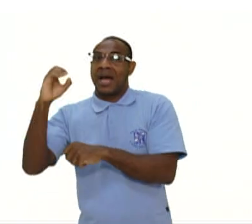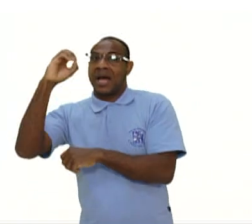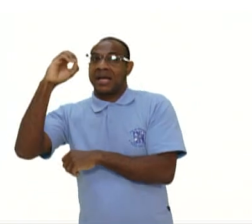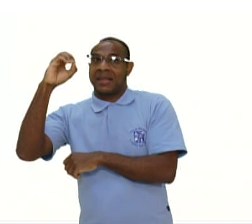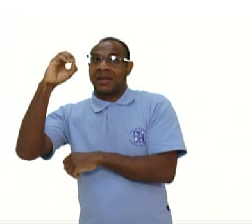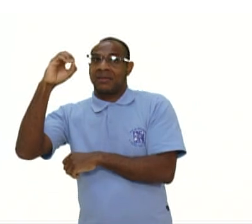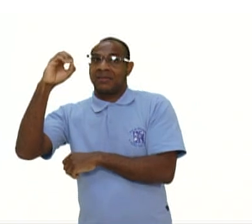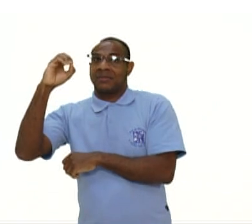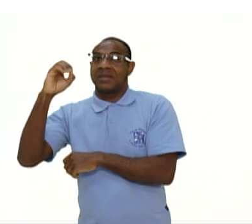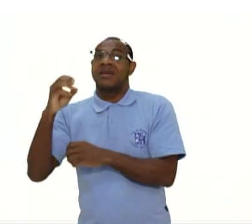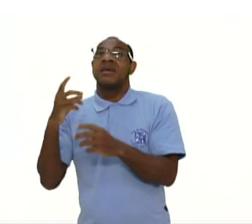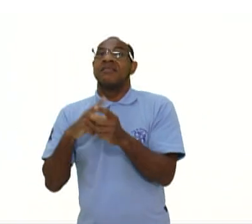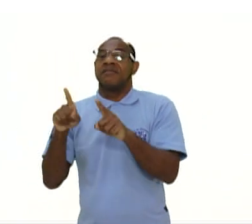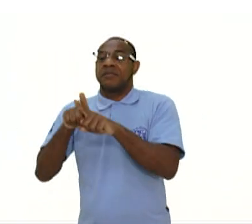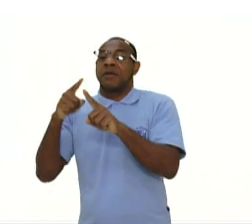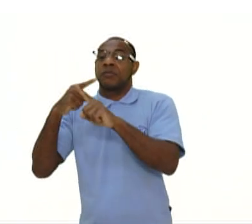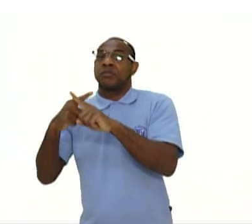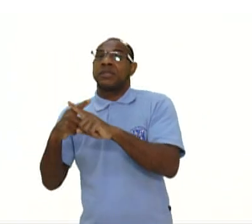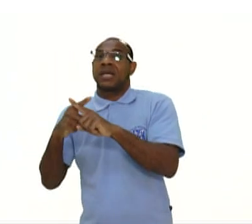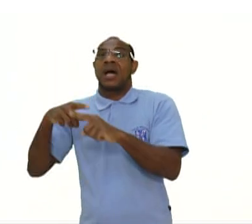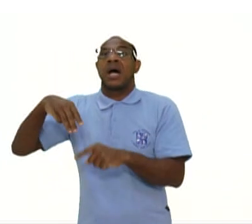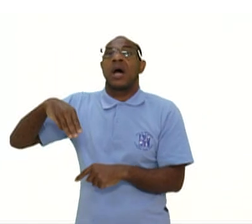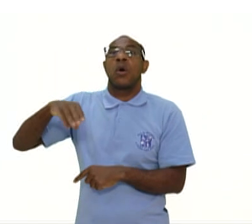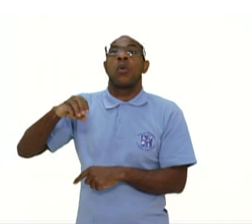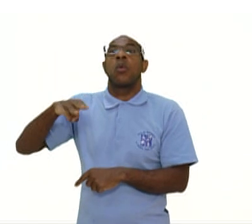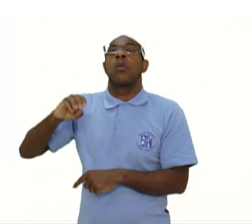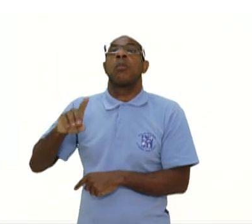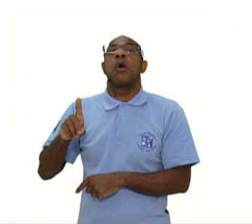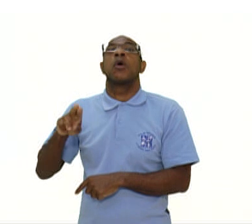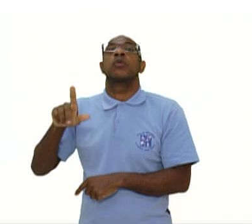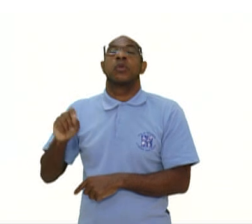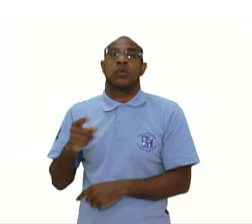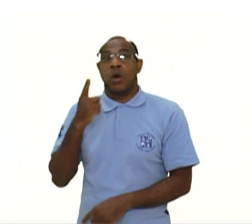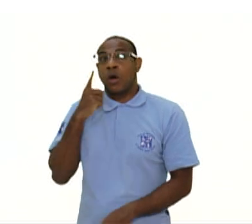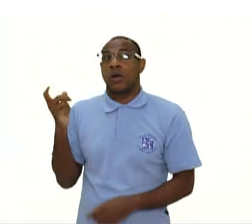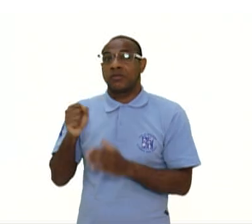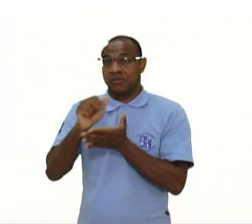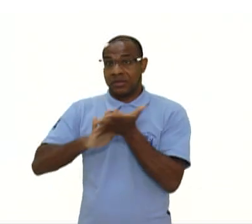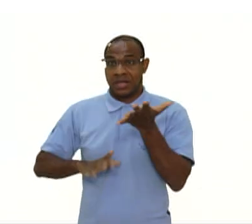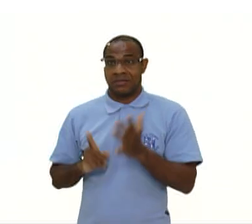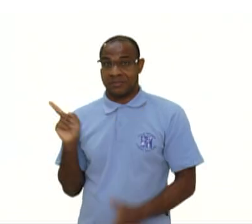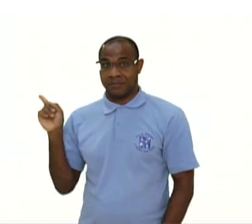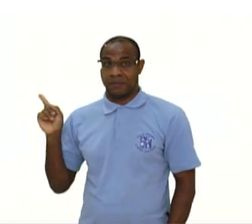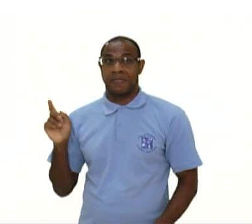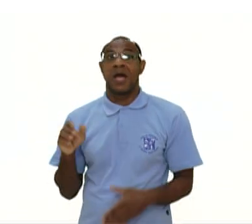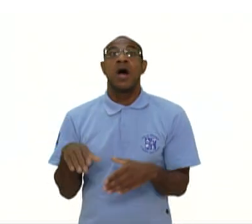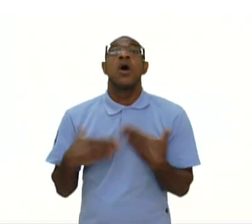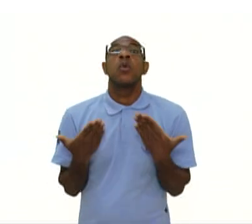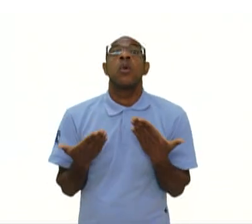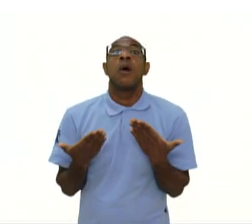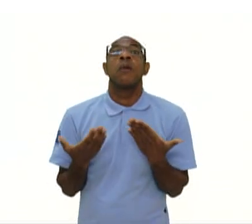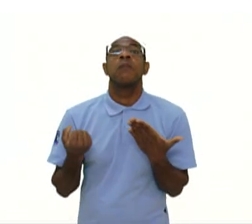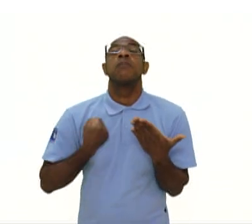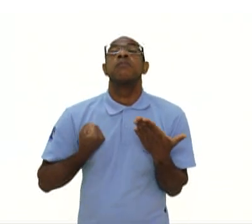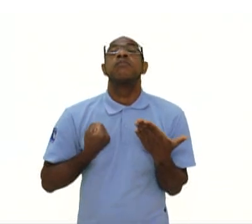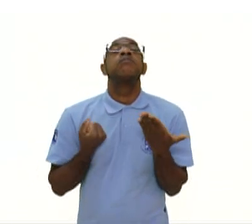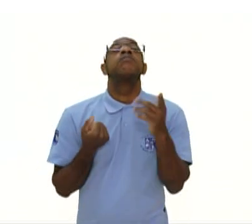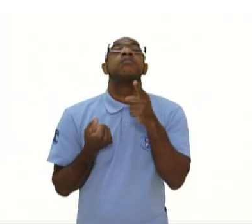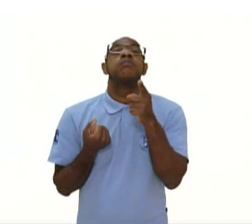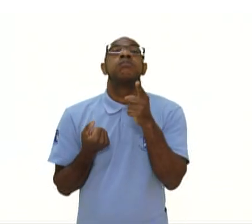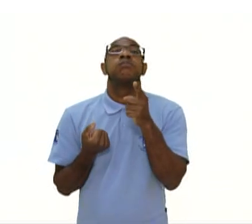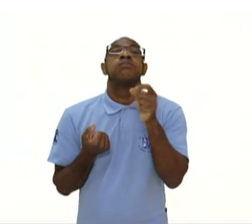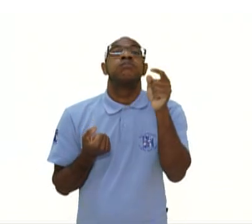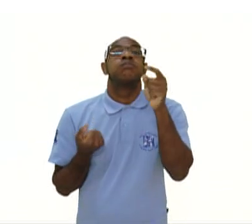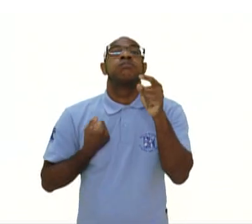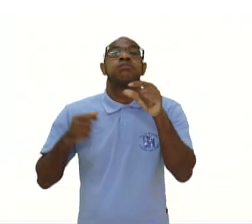multiplicar módulo. E com isso você tem o resultado. Vamos lá para a atividade então. Qual o produto